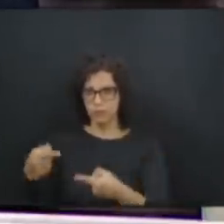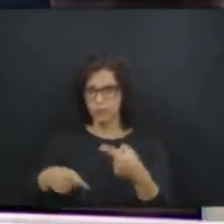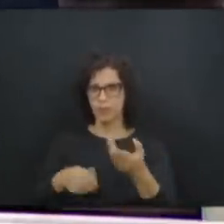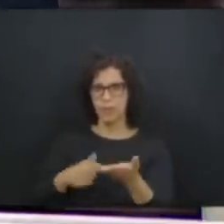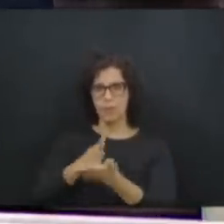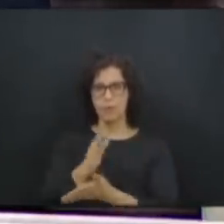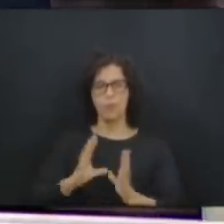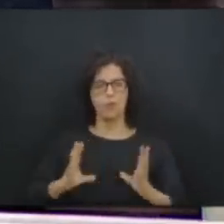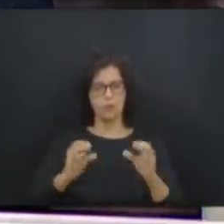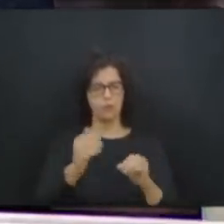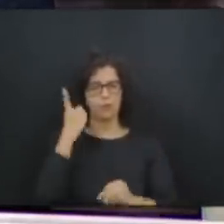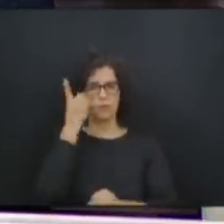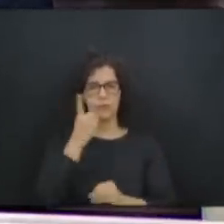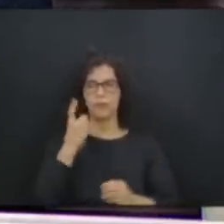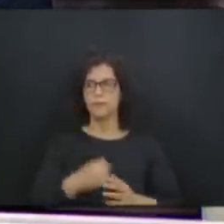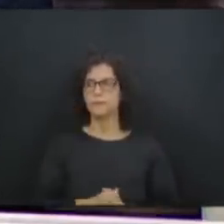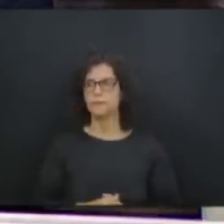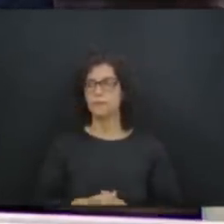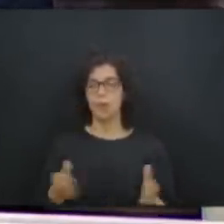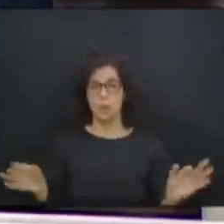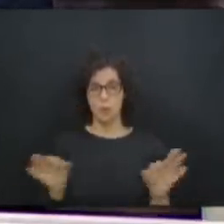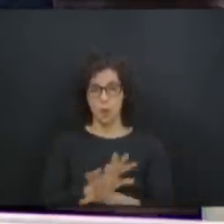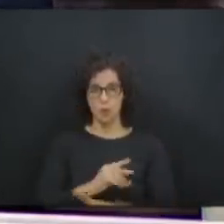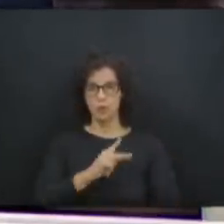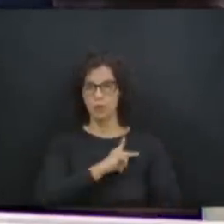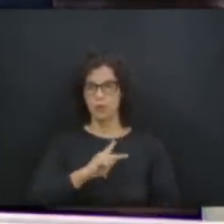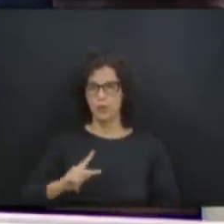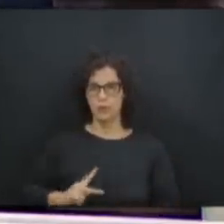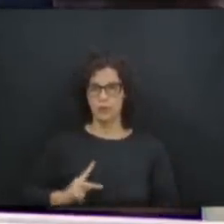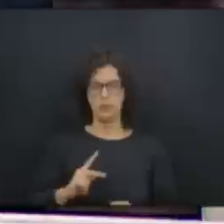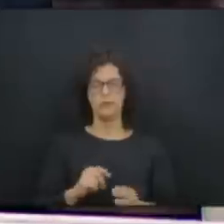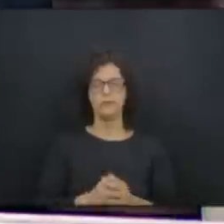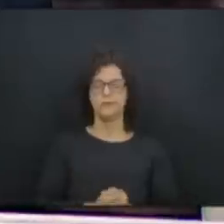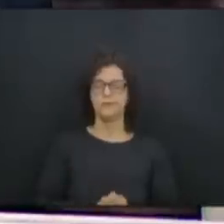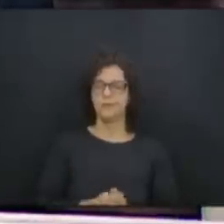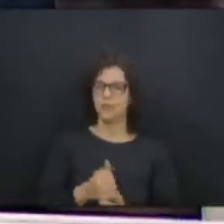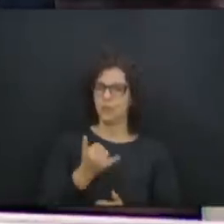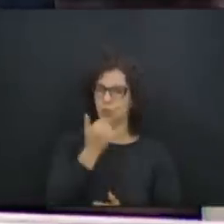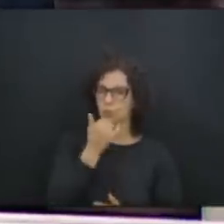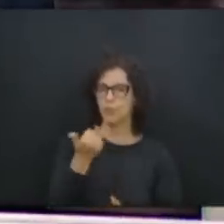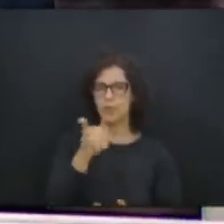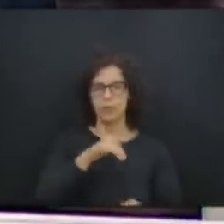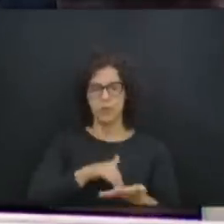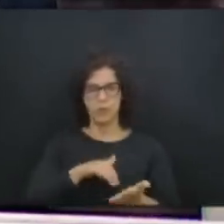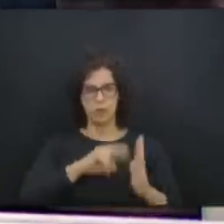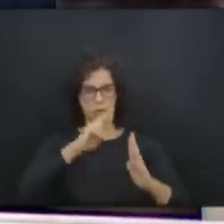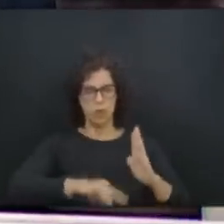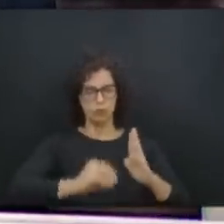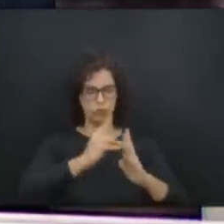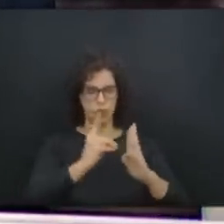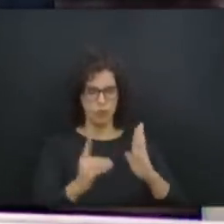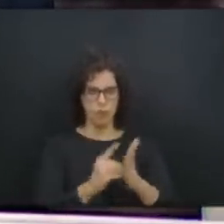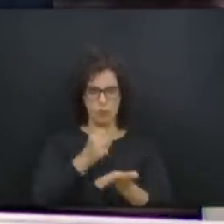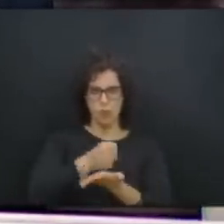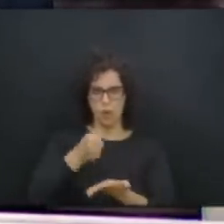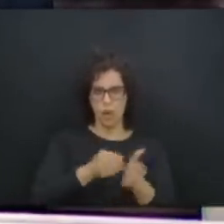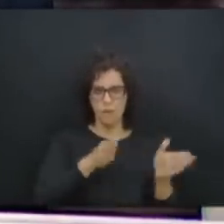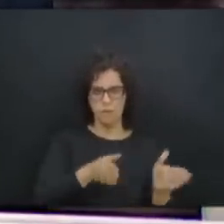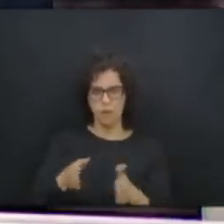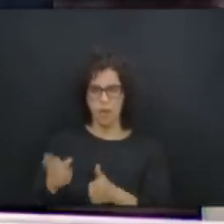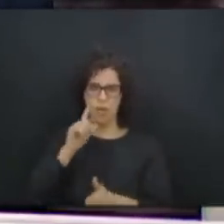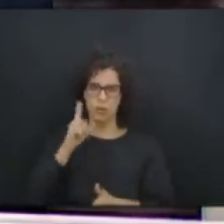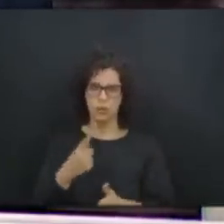foi aprovado por unanimidade a seguir o senhor o primeiro-secretário possível a leitura dos documentos protocolados que